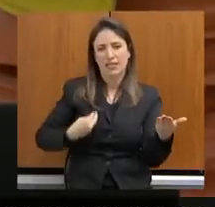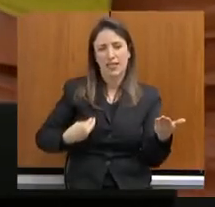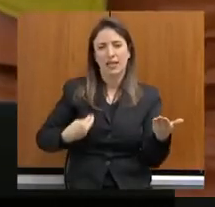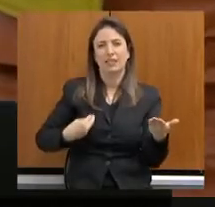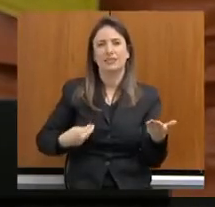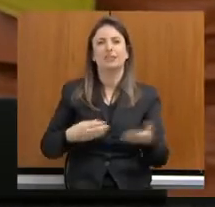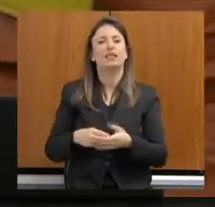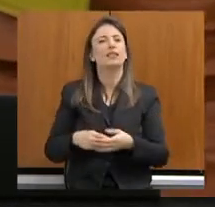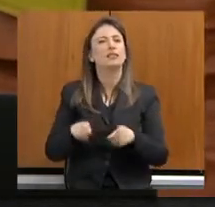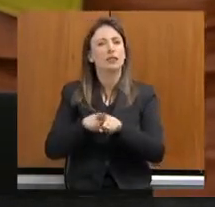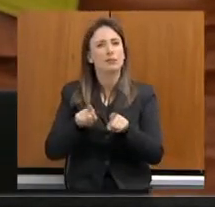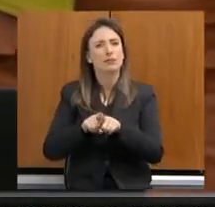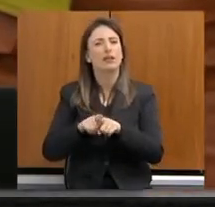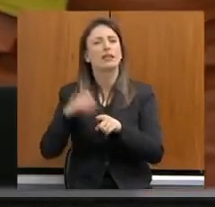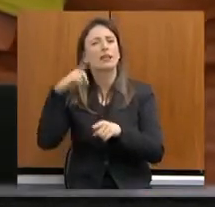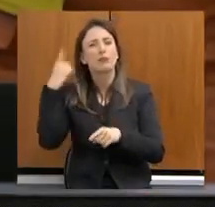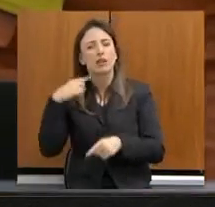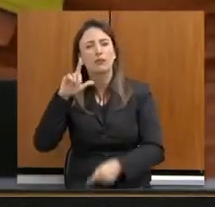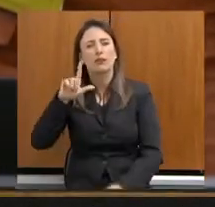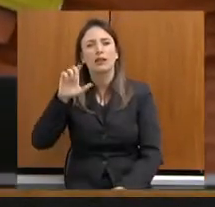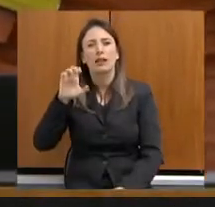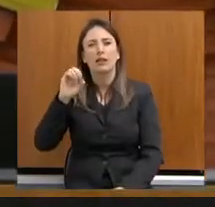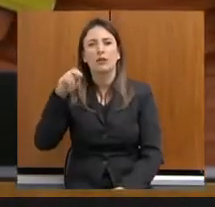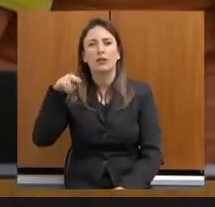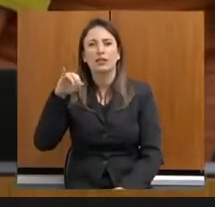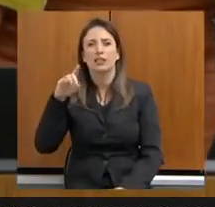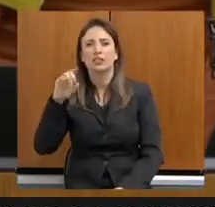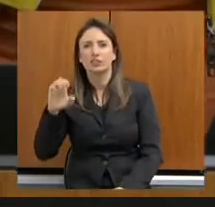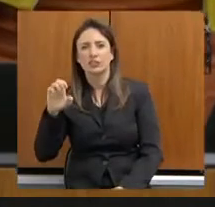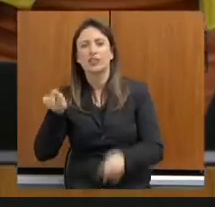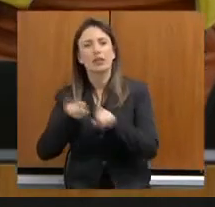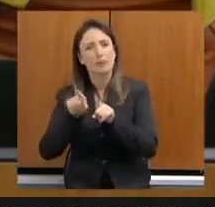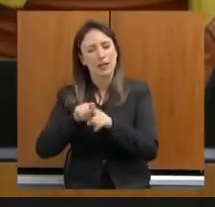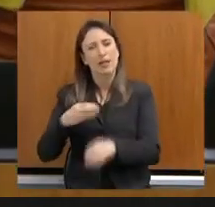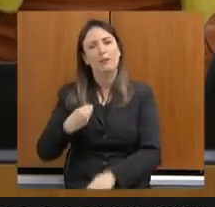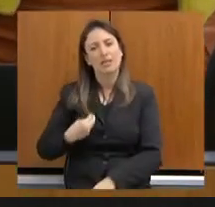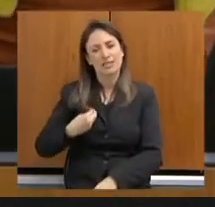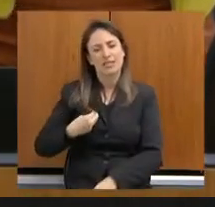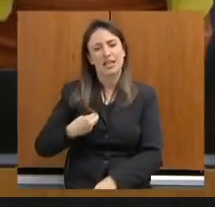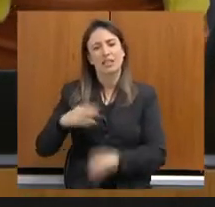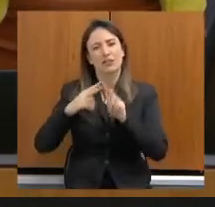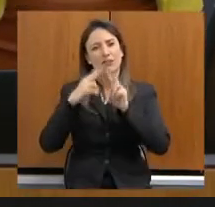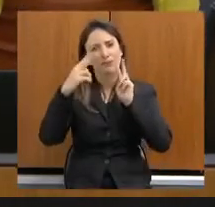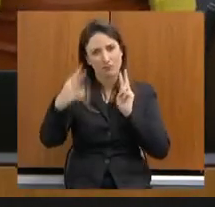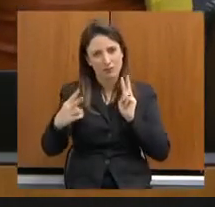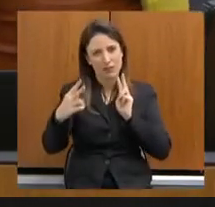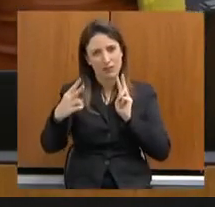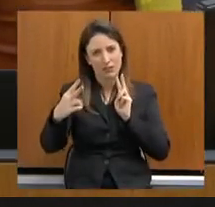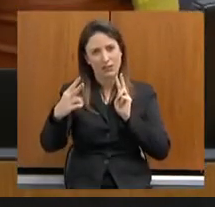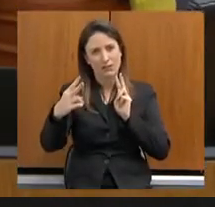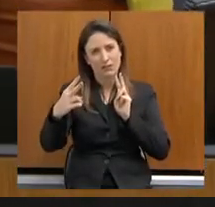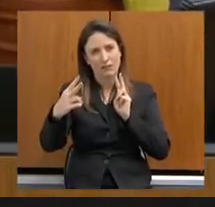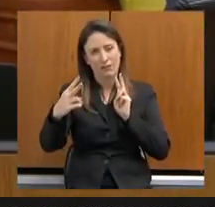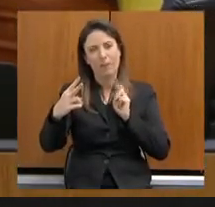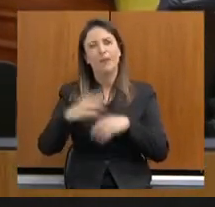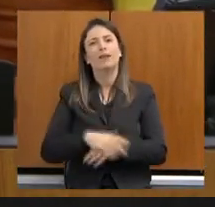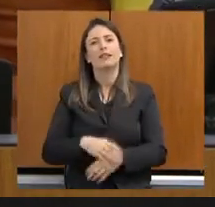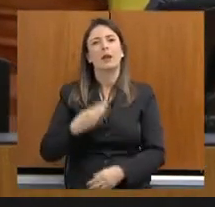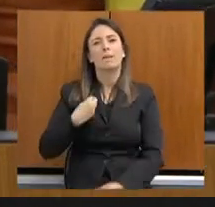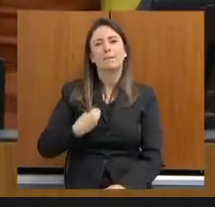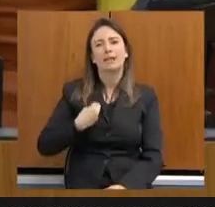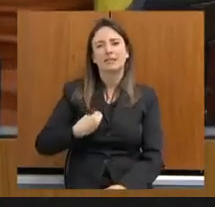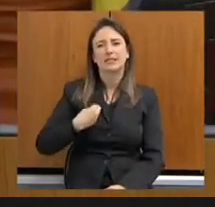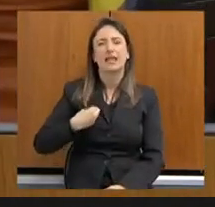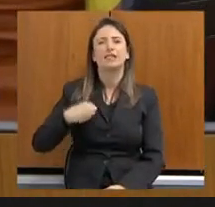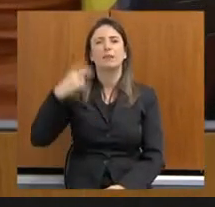Leônidas bom seus que é também está apresenta a união virtualmente presença dos parlamentares e dos